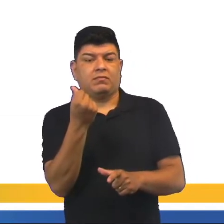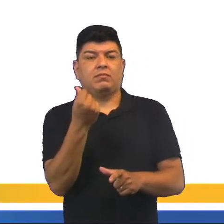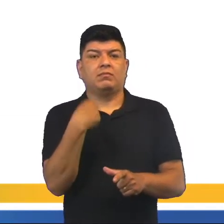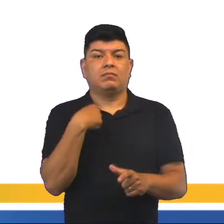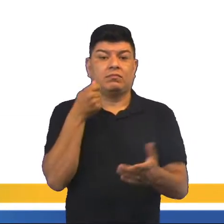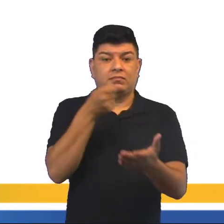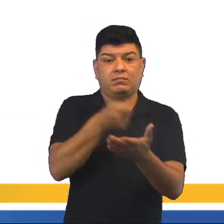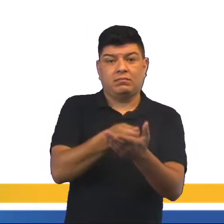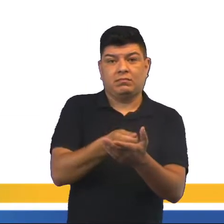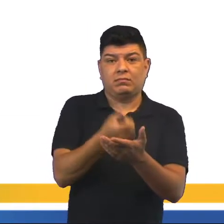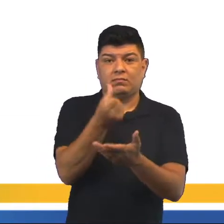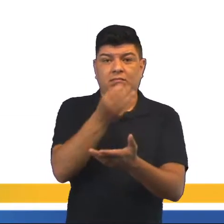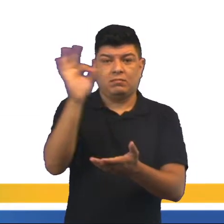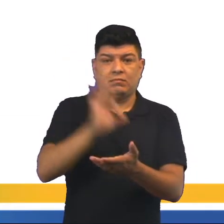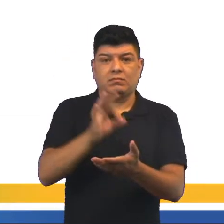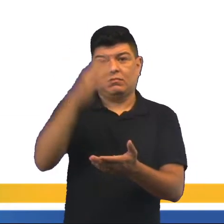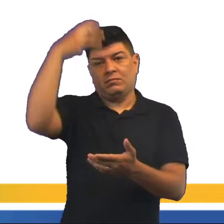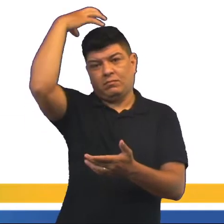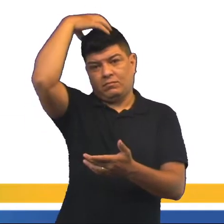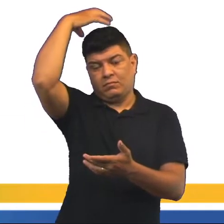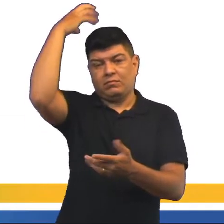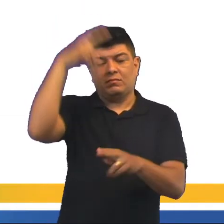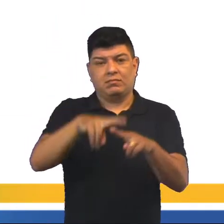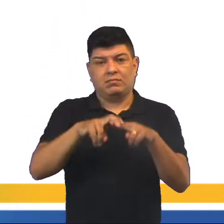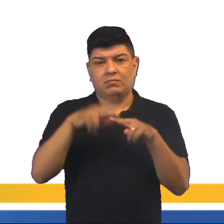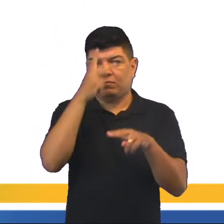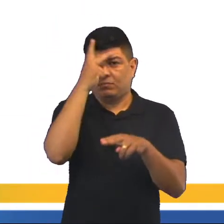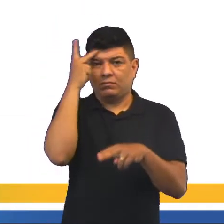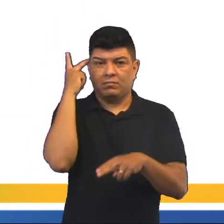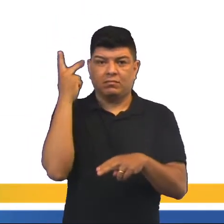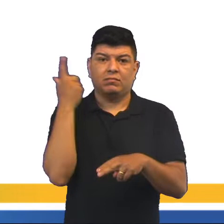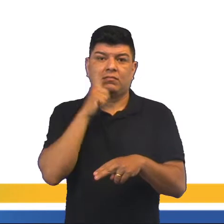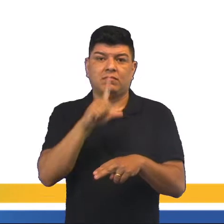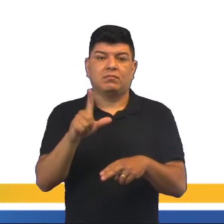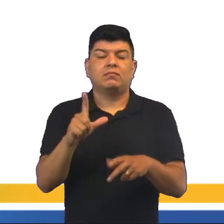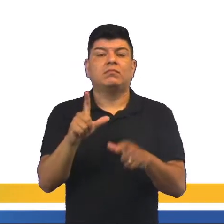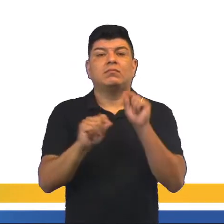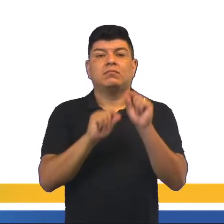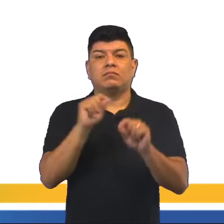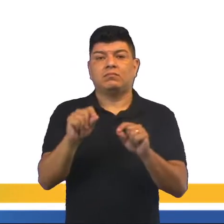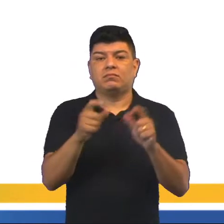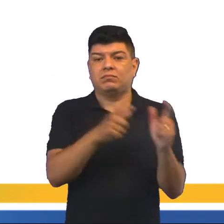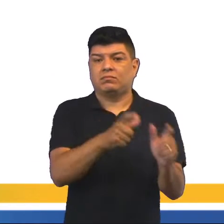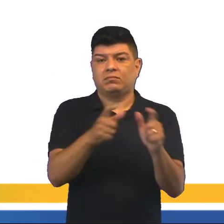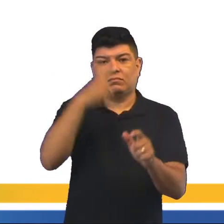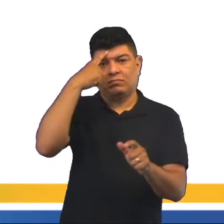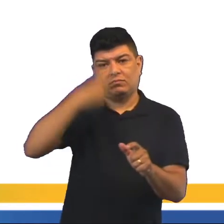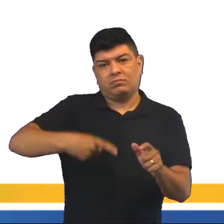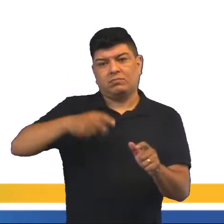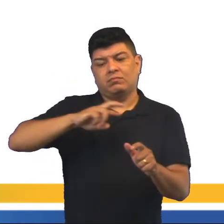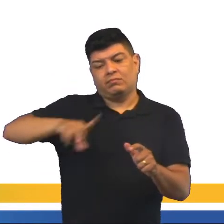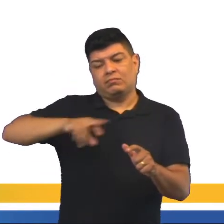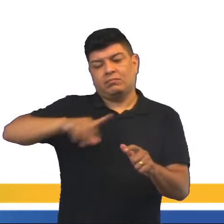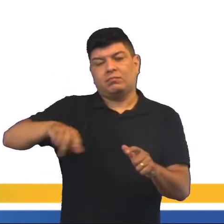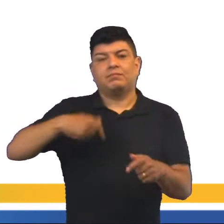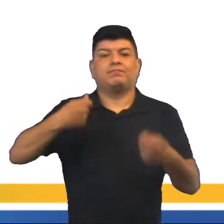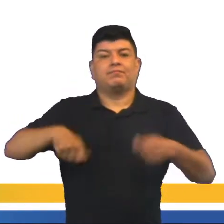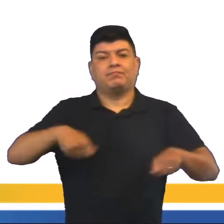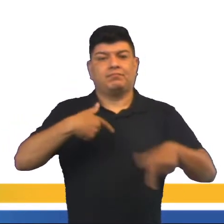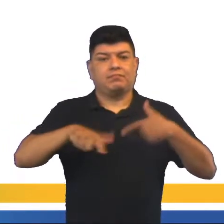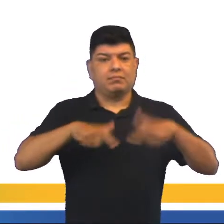de forma satisfatória para os pequenos produtores, que nós sabemos que ainda existem os grandes latifundiários, que